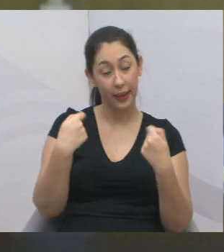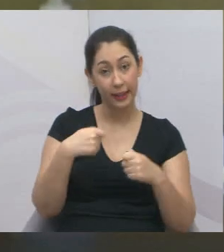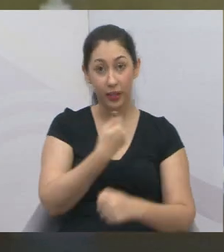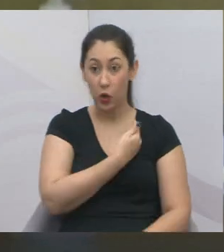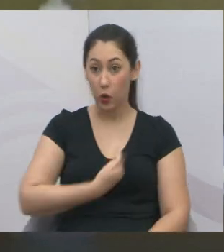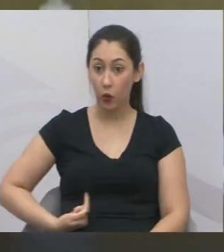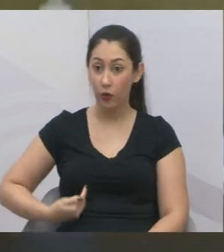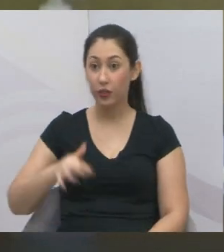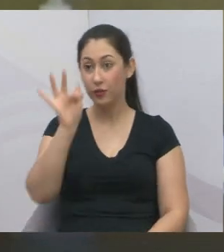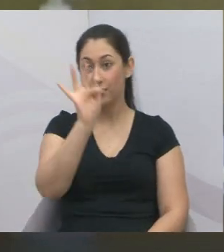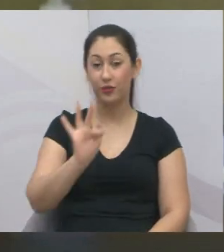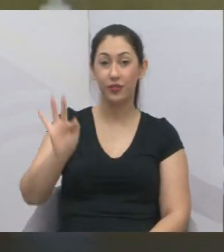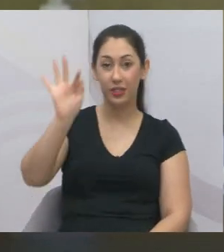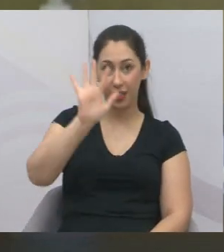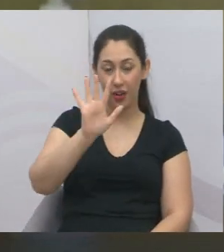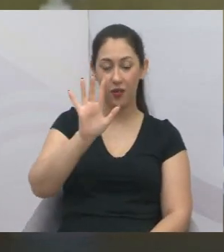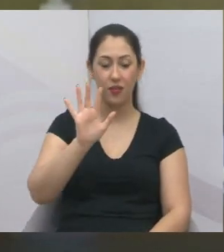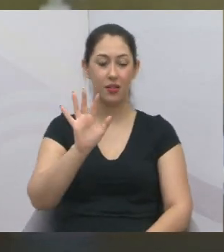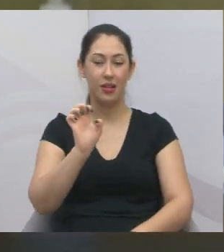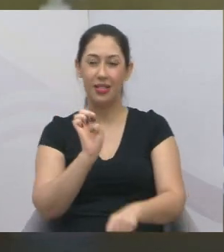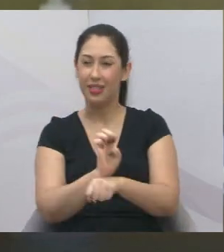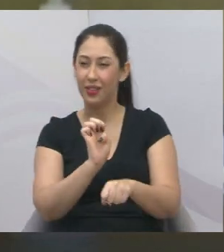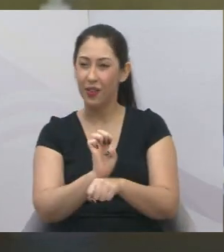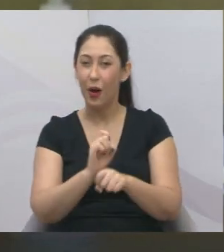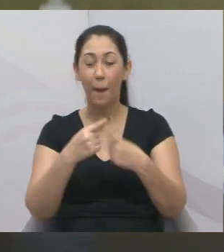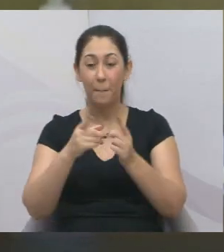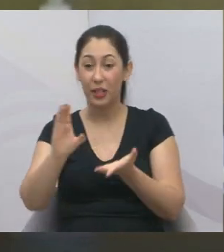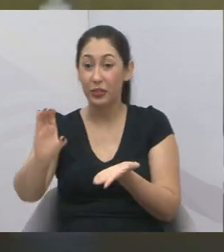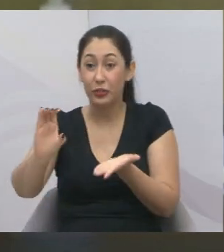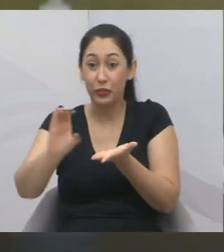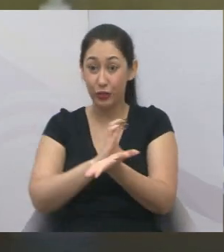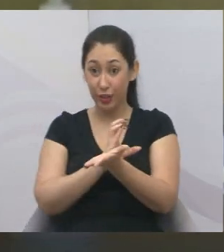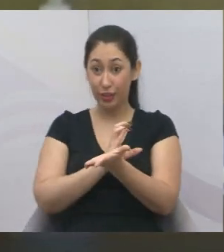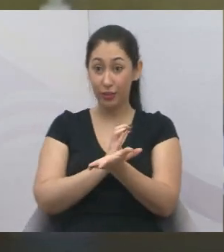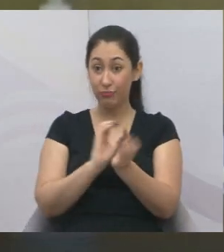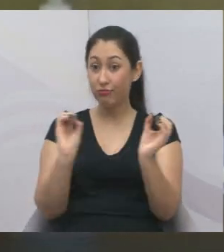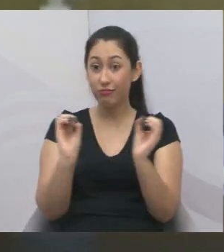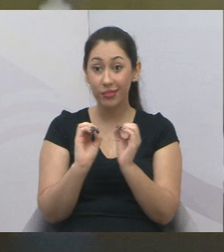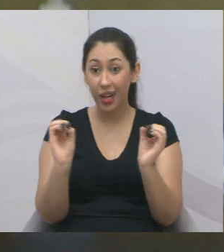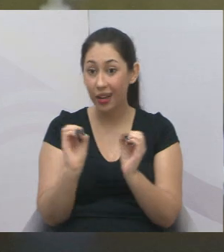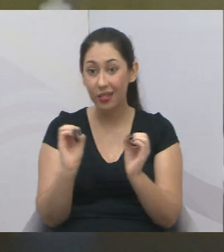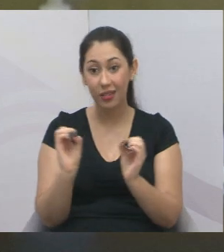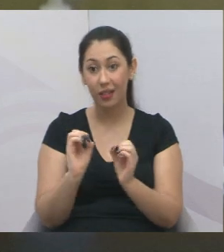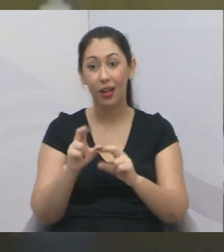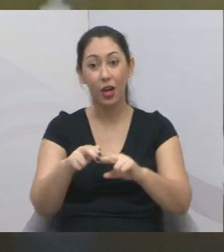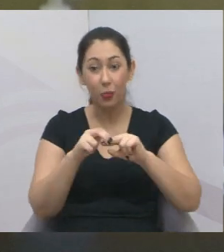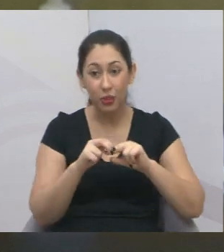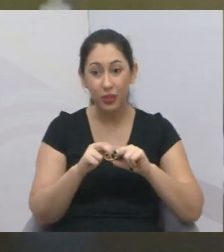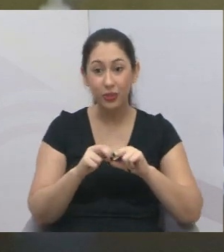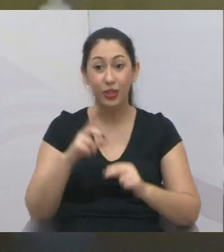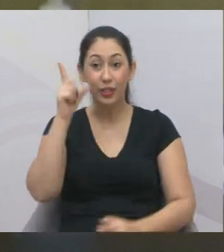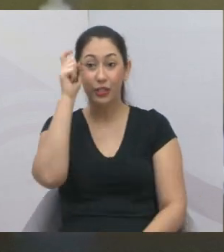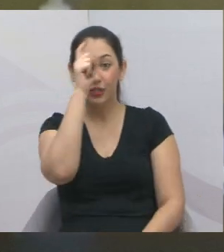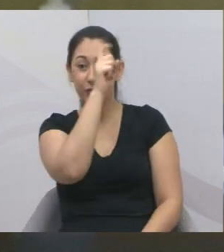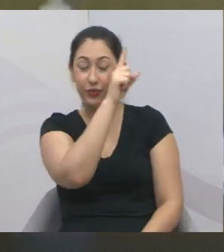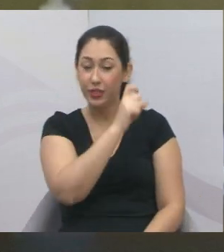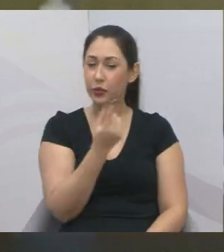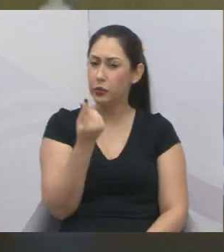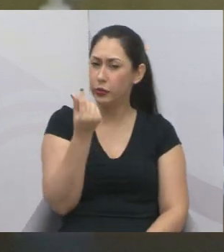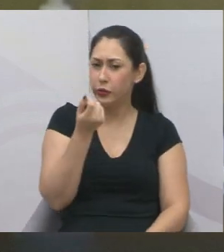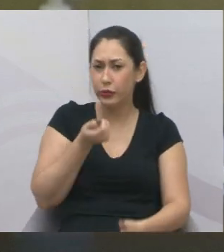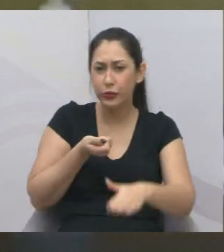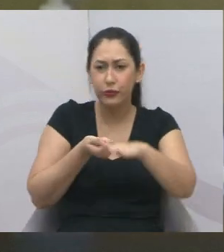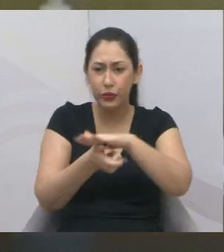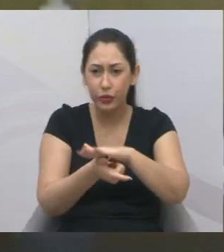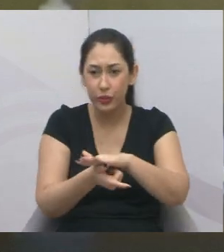governo federal e estadual, infelizmente não tem chegado os recursos, isso impossibilita muitos investimentos. Então, perfeito,